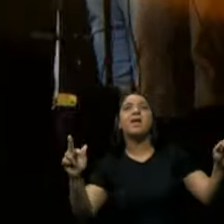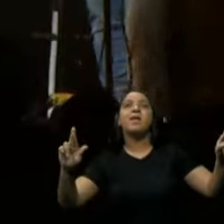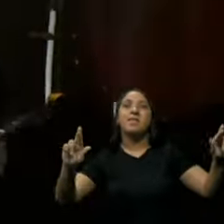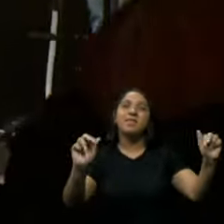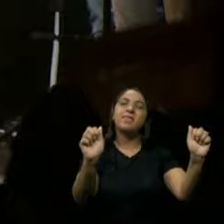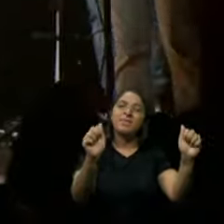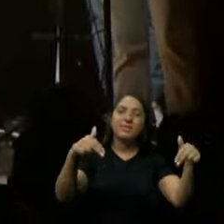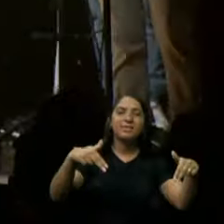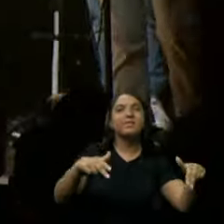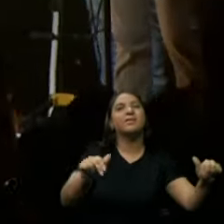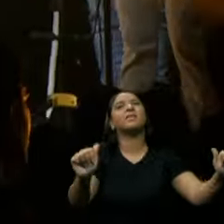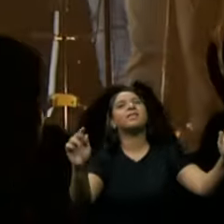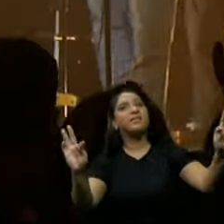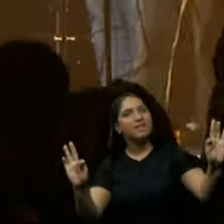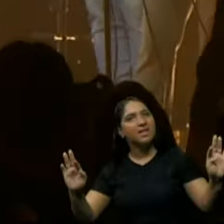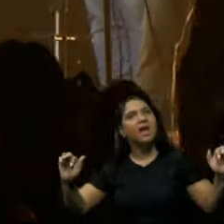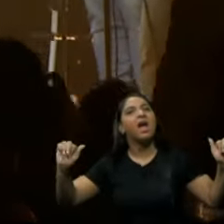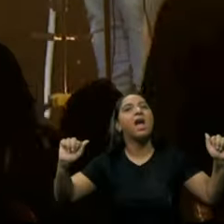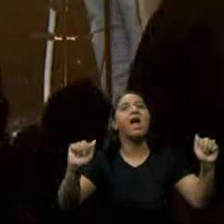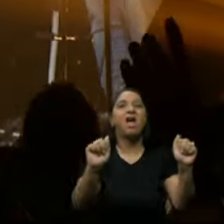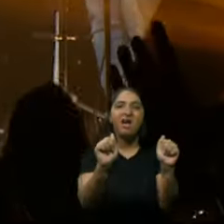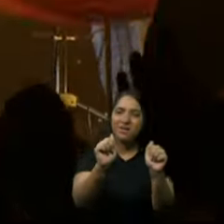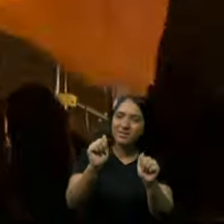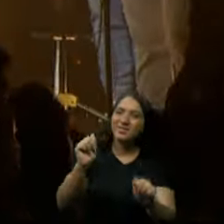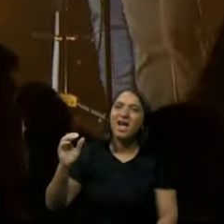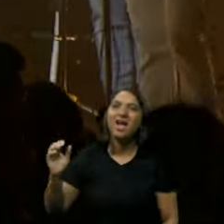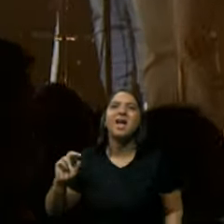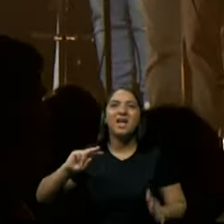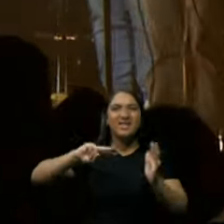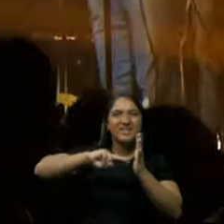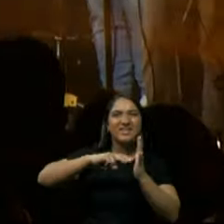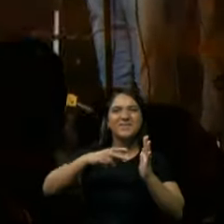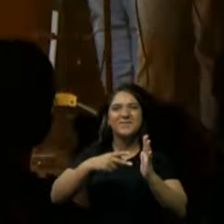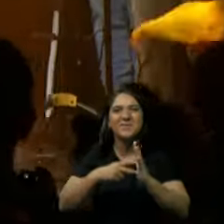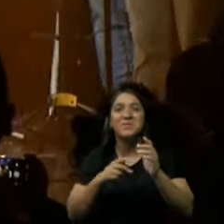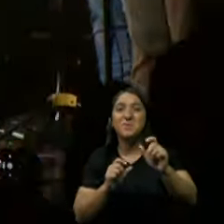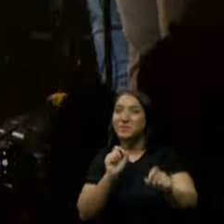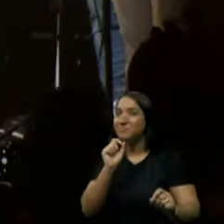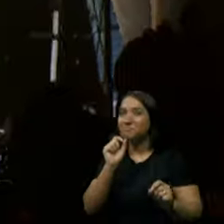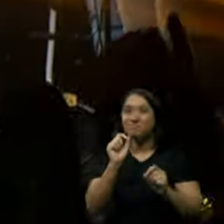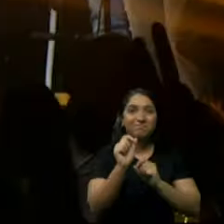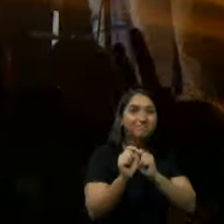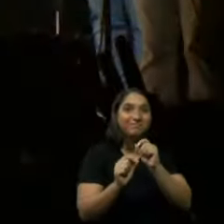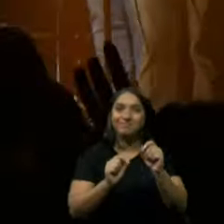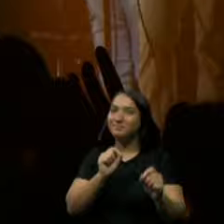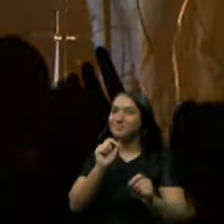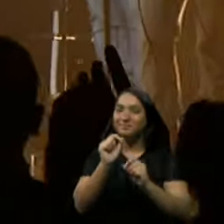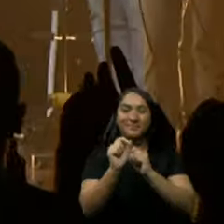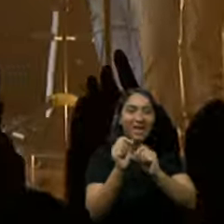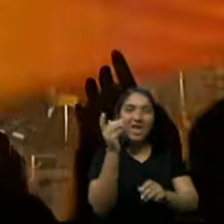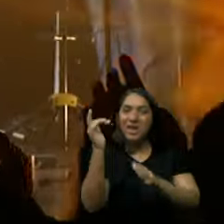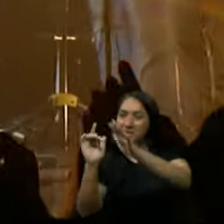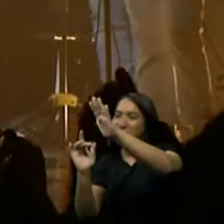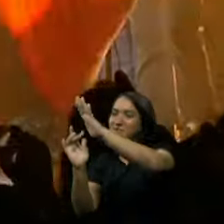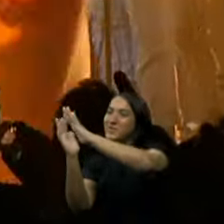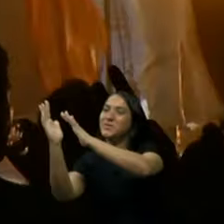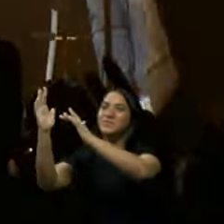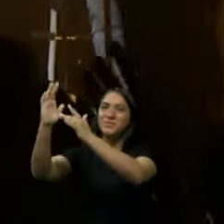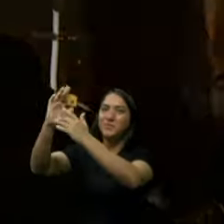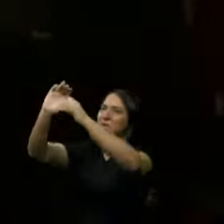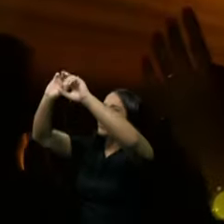pode para Jesus e declare-se pode usar ele também olha para elegante